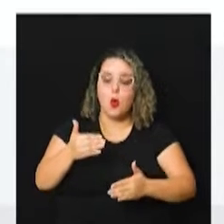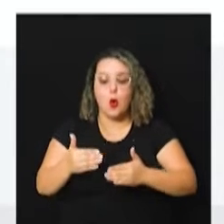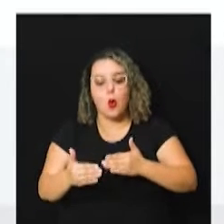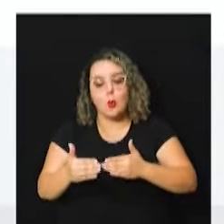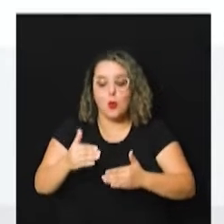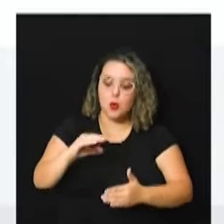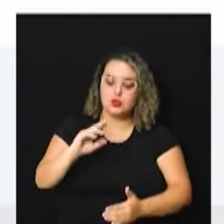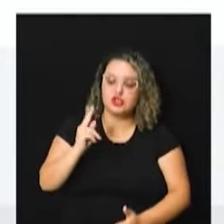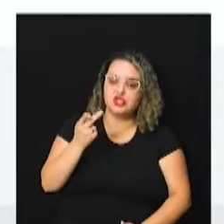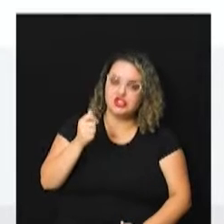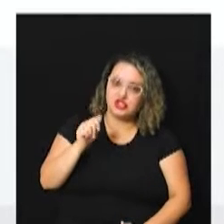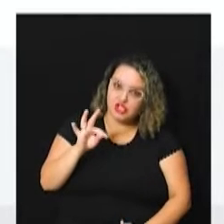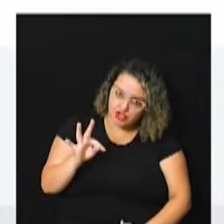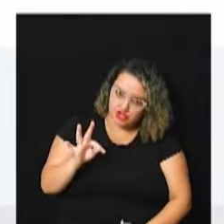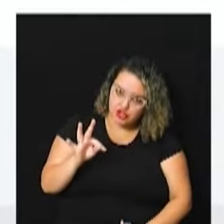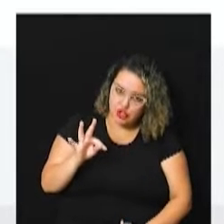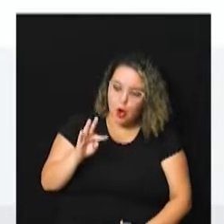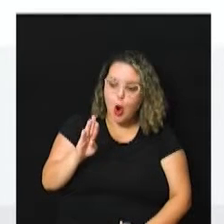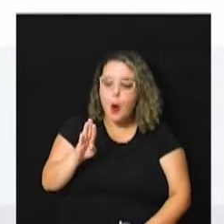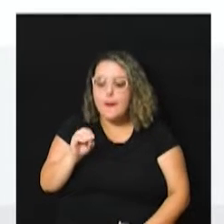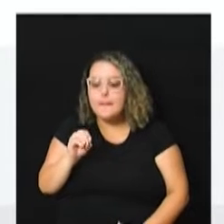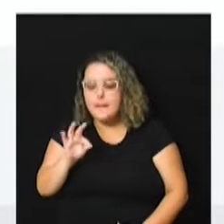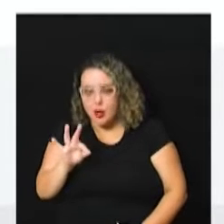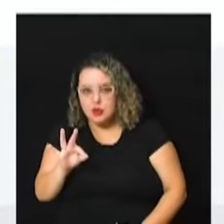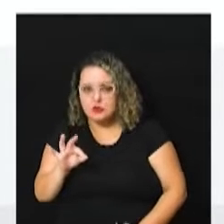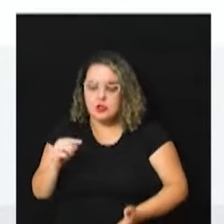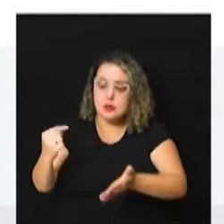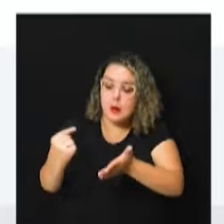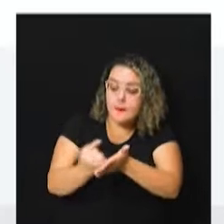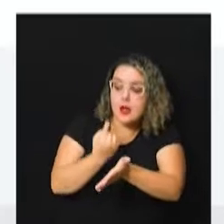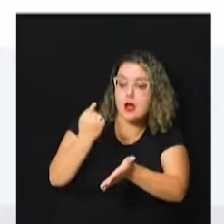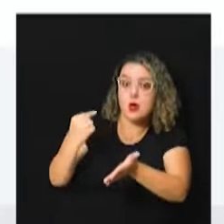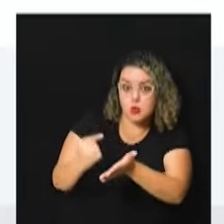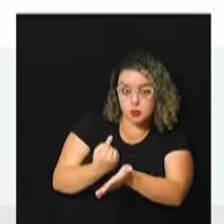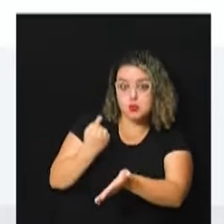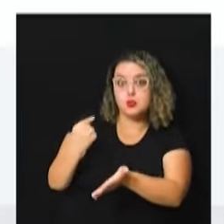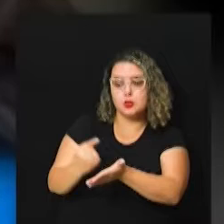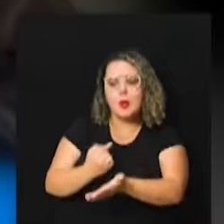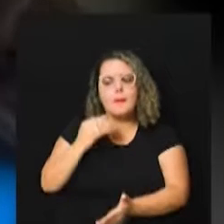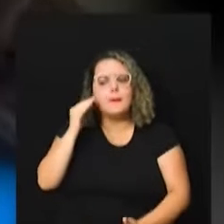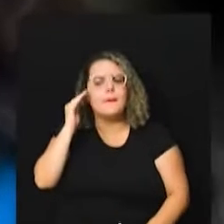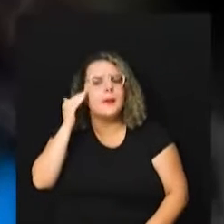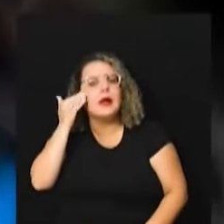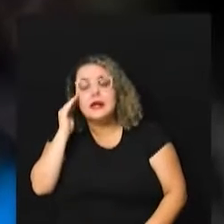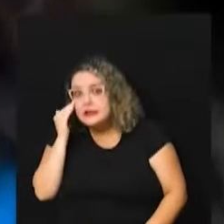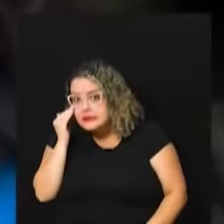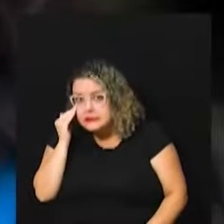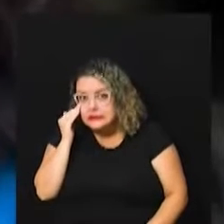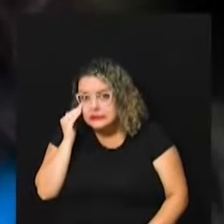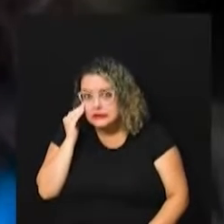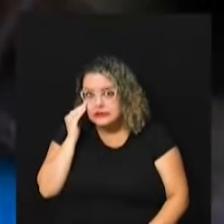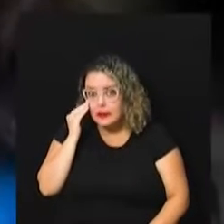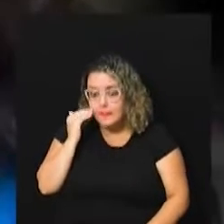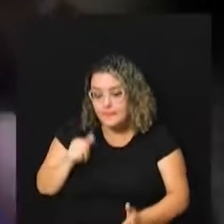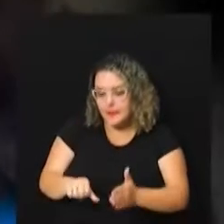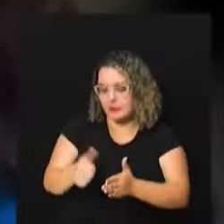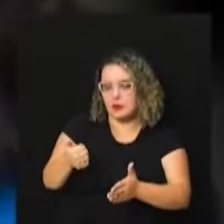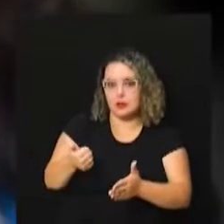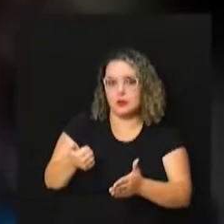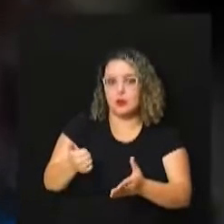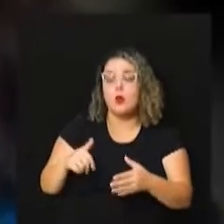O programa Pode Falar da Unicef foi lançado em fevereiro de 2021. A ideia surgiu dos adolescentes que